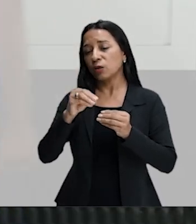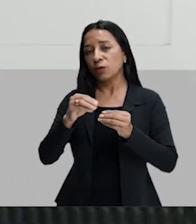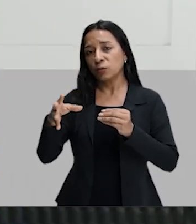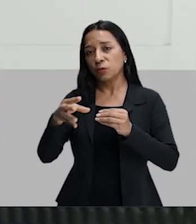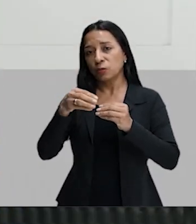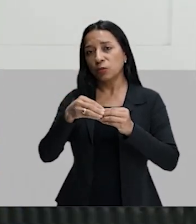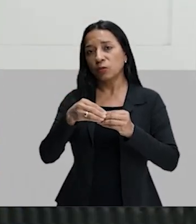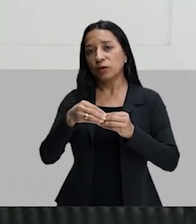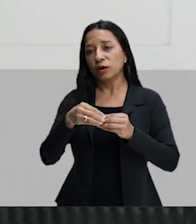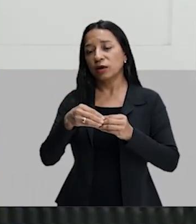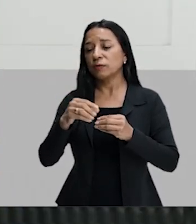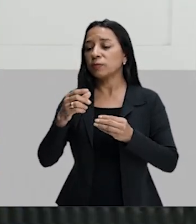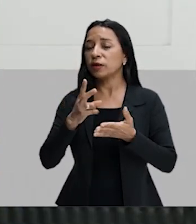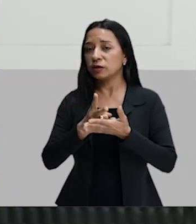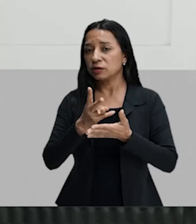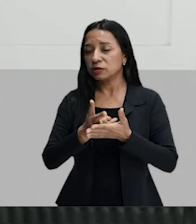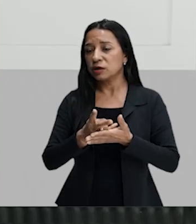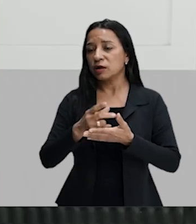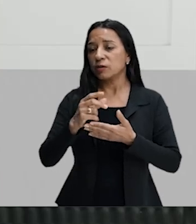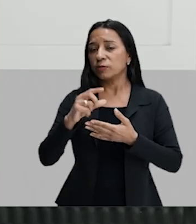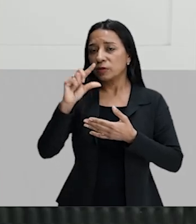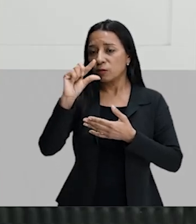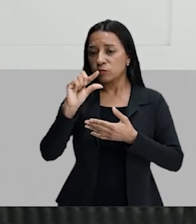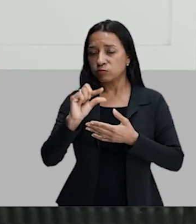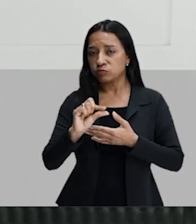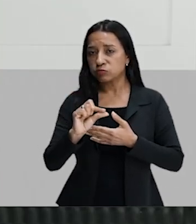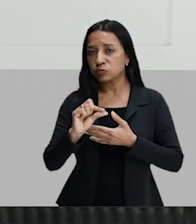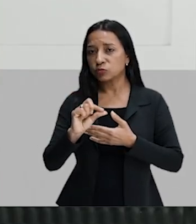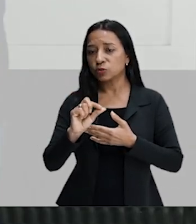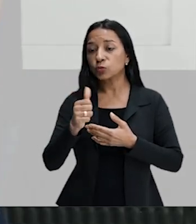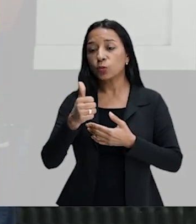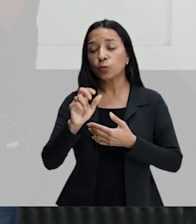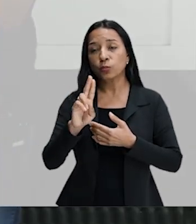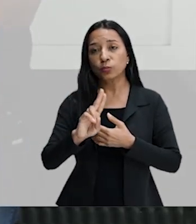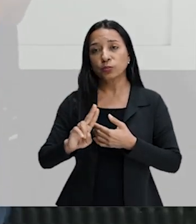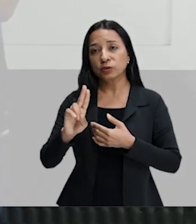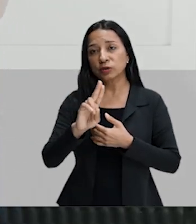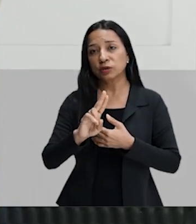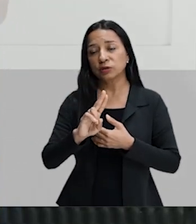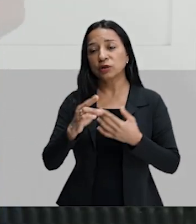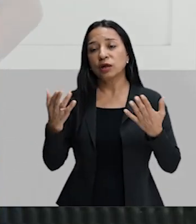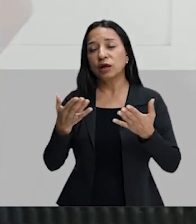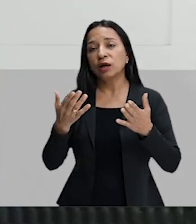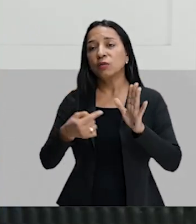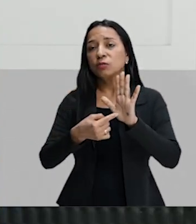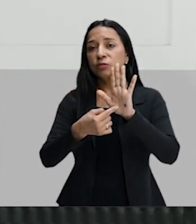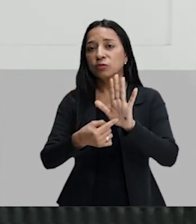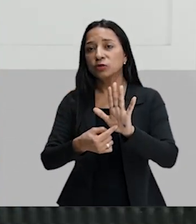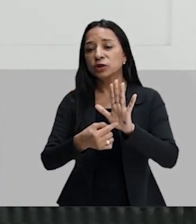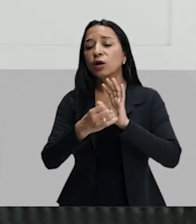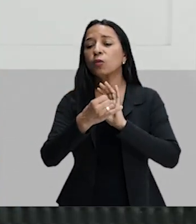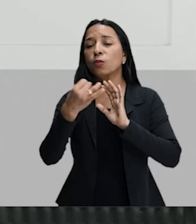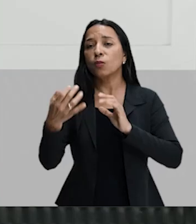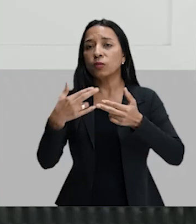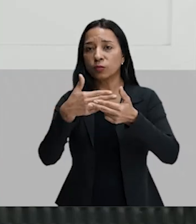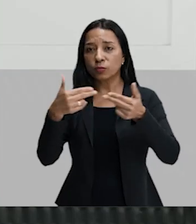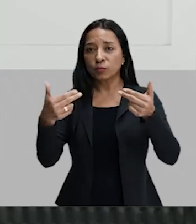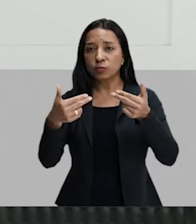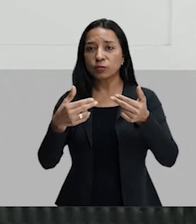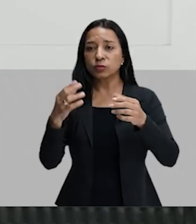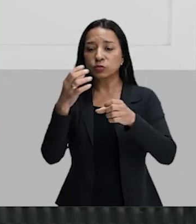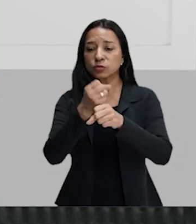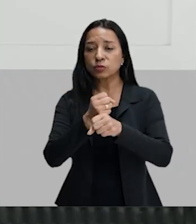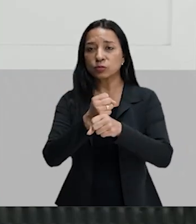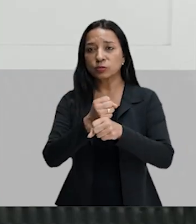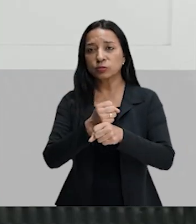uma unidade. Beleza, vamos destacar aqui quais são os elementos que compõem esse polinômio. Olha só, o